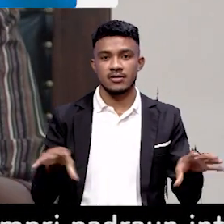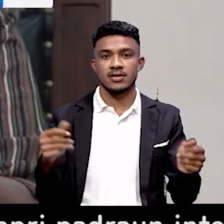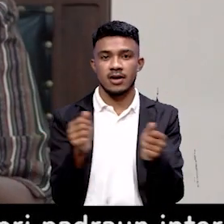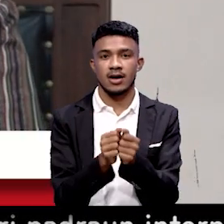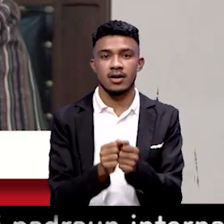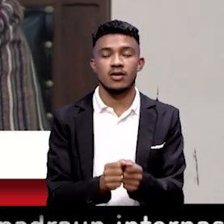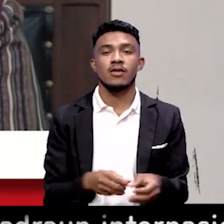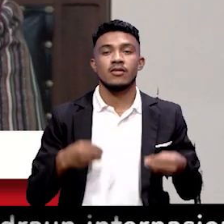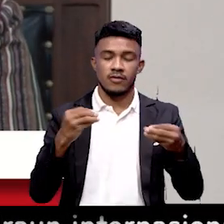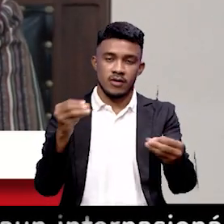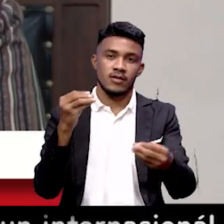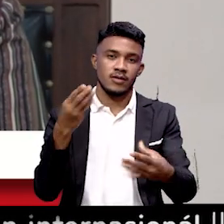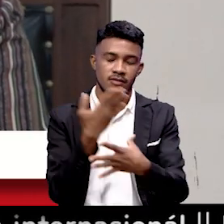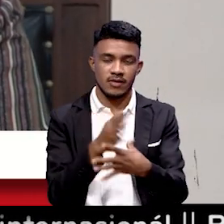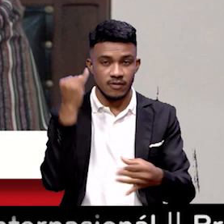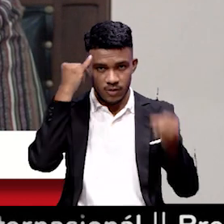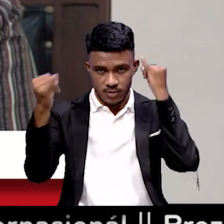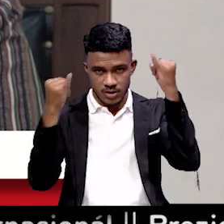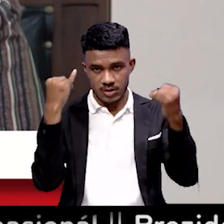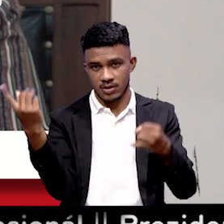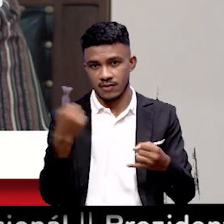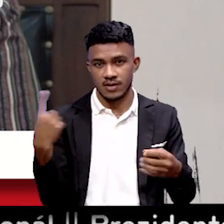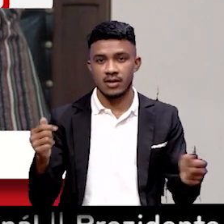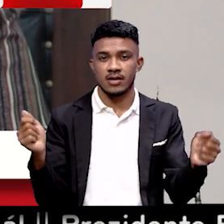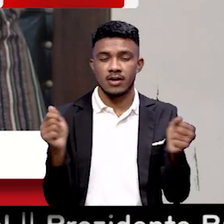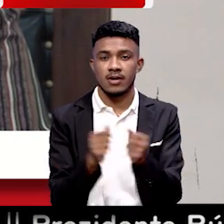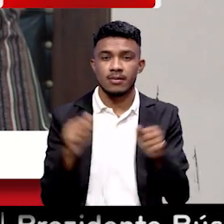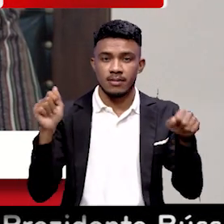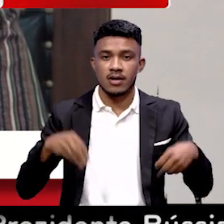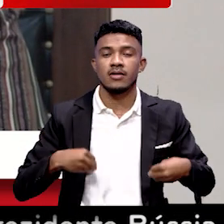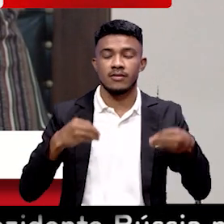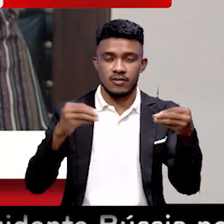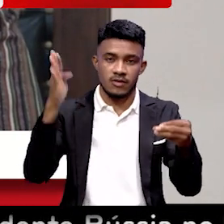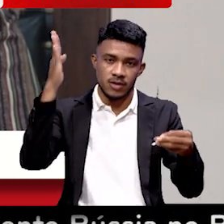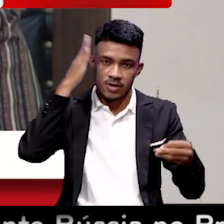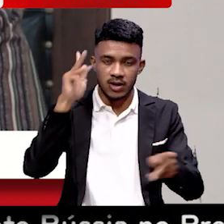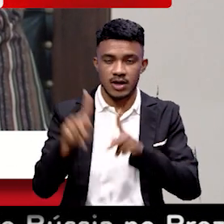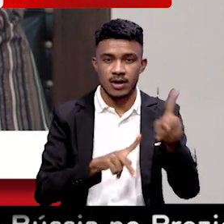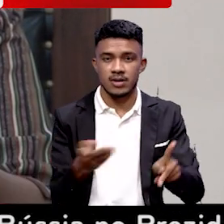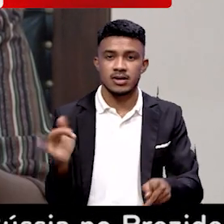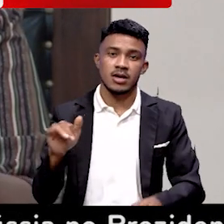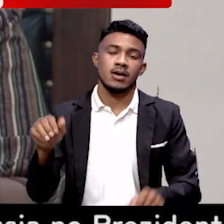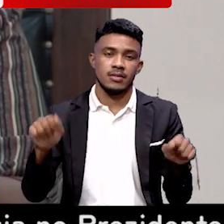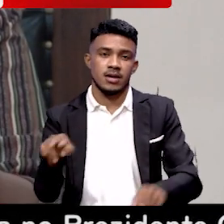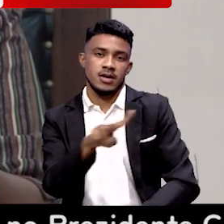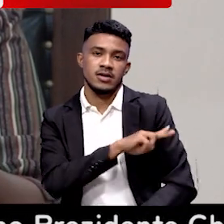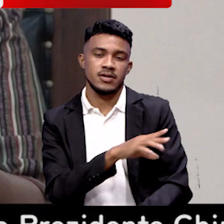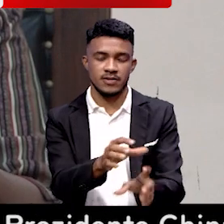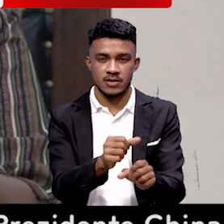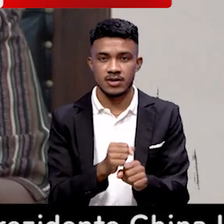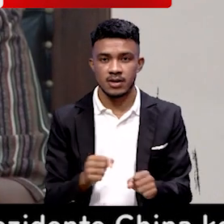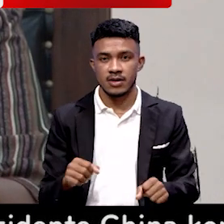socialização na fatem, para haver-se bela e encoraja a população, sira, atribuir a vacina. Tam a